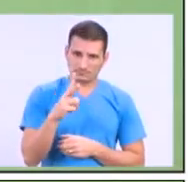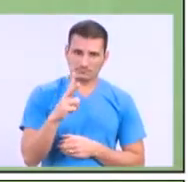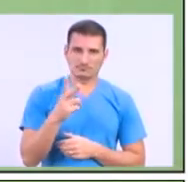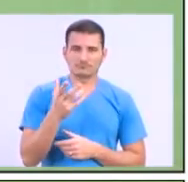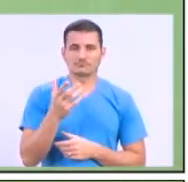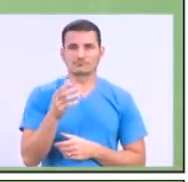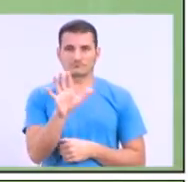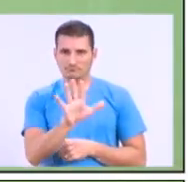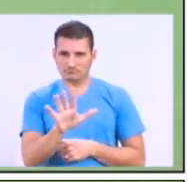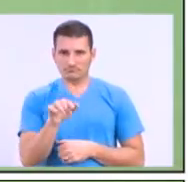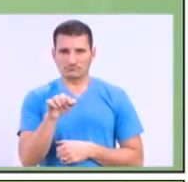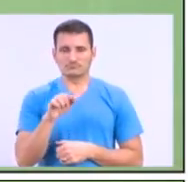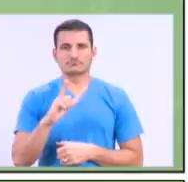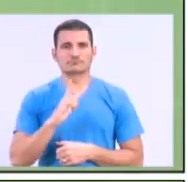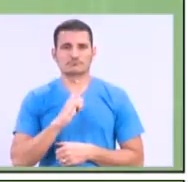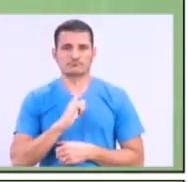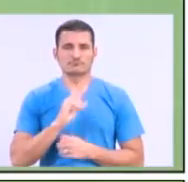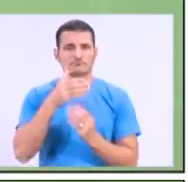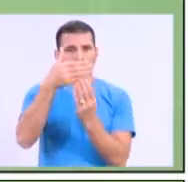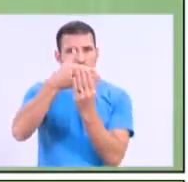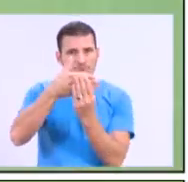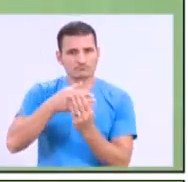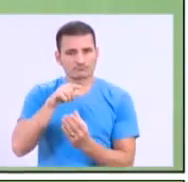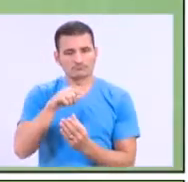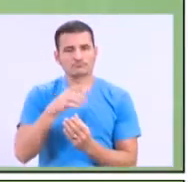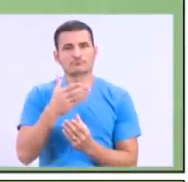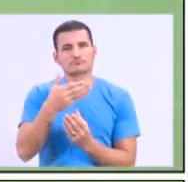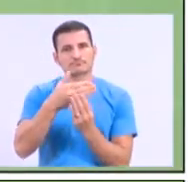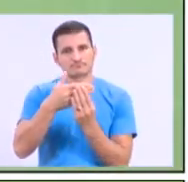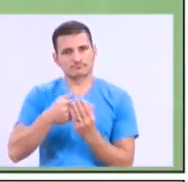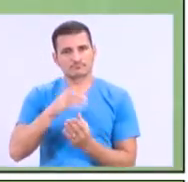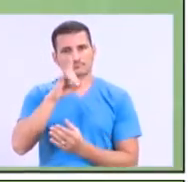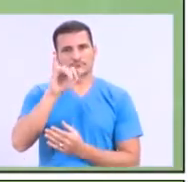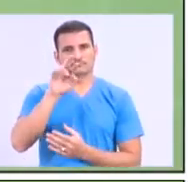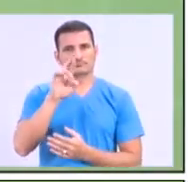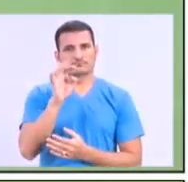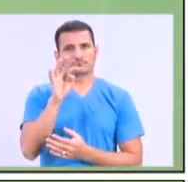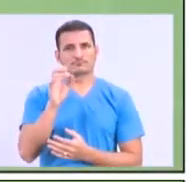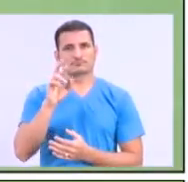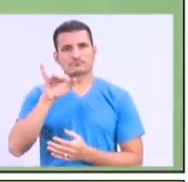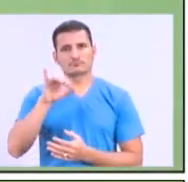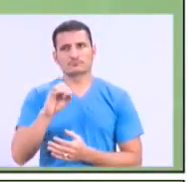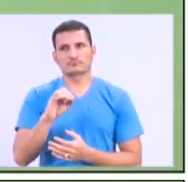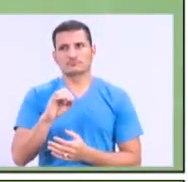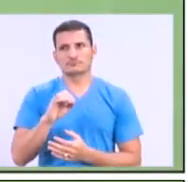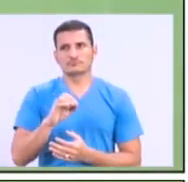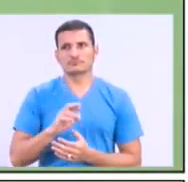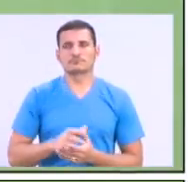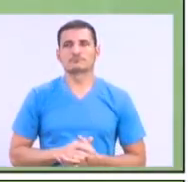um diretório em que todas as páginas estarão lá. Por isso que a gente não tem que dar 2 cliques nas páginas quando a gente